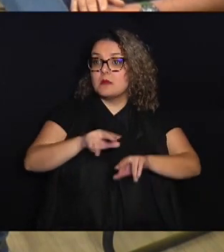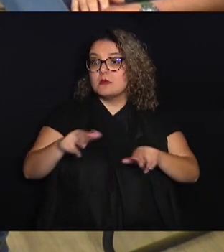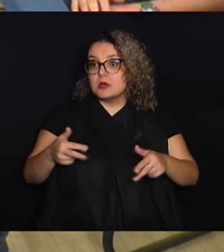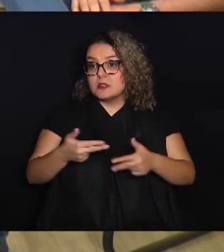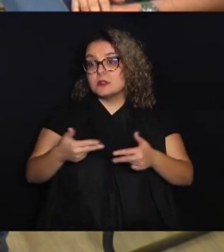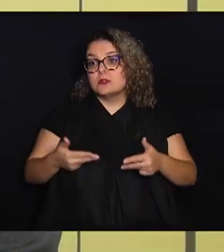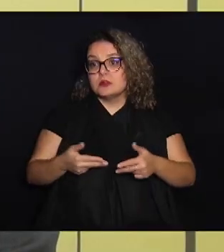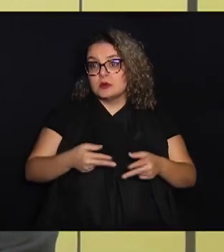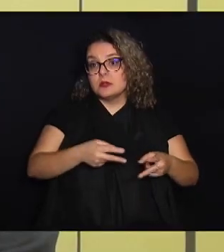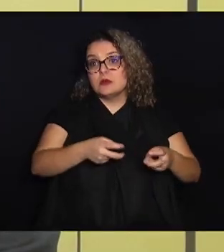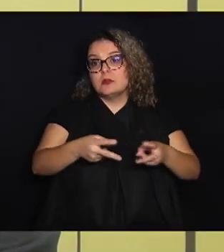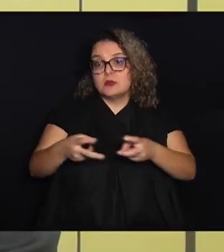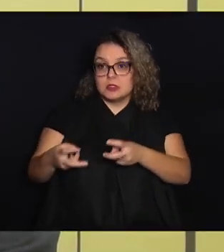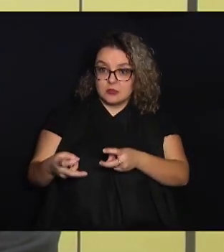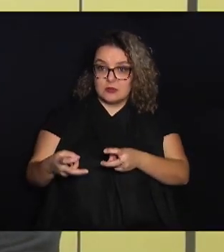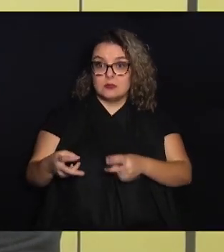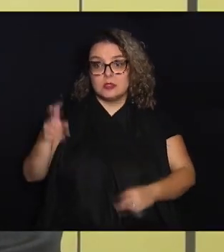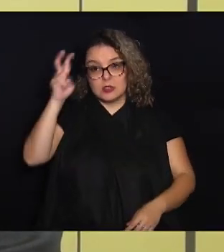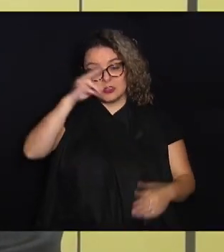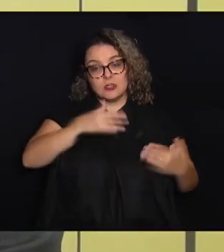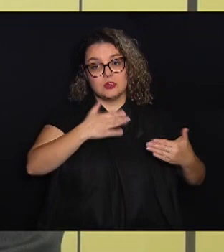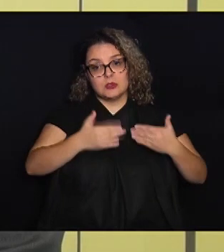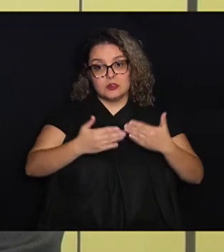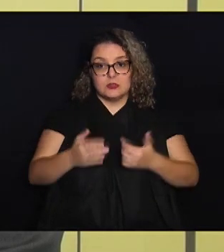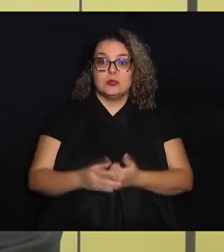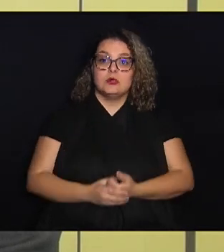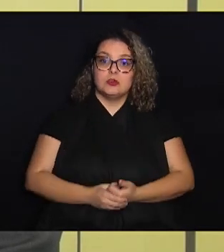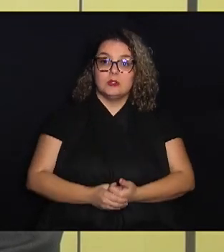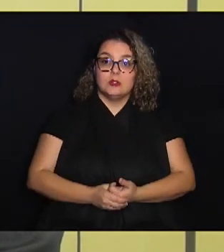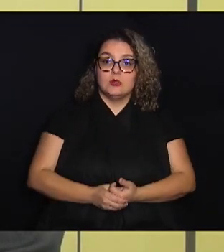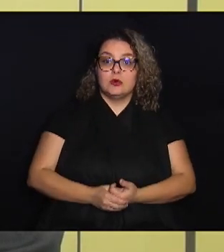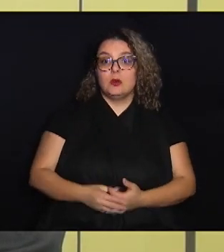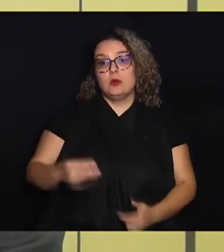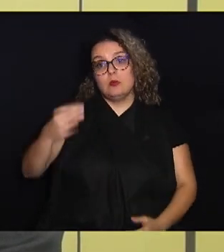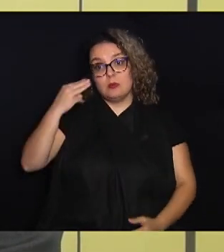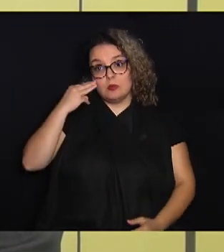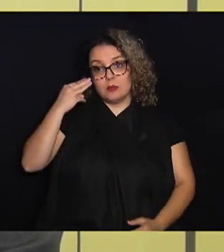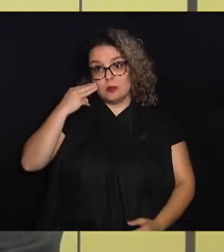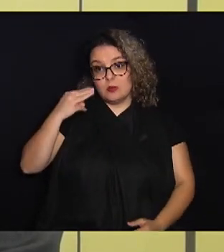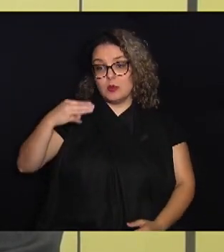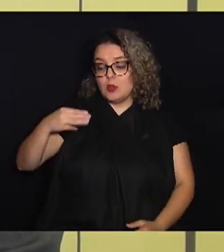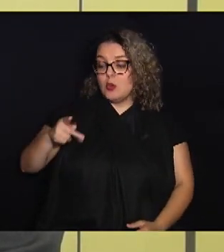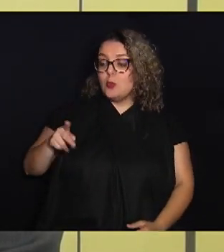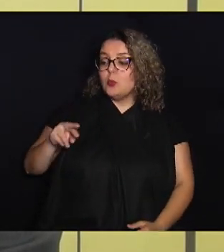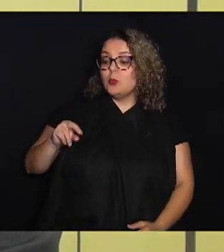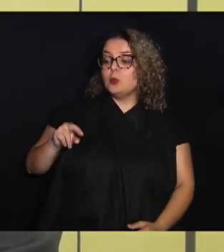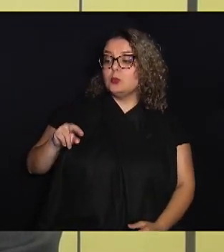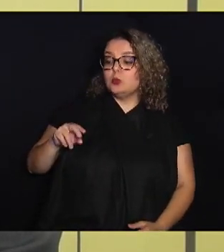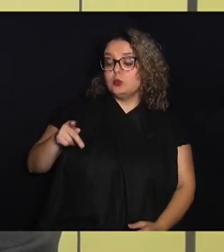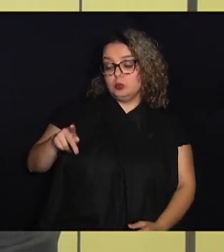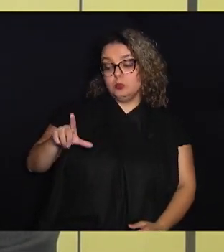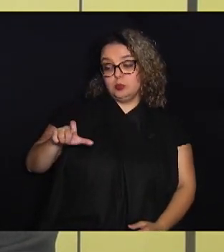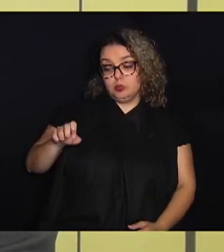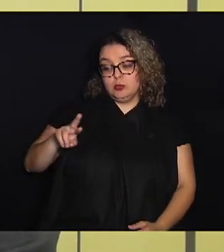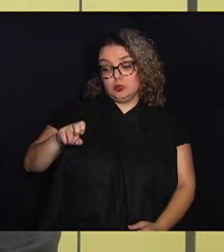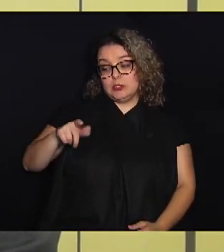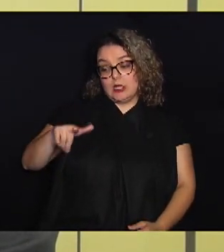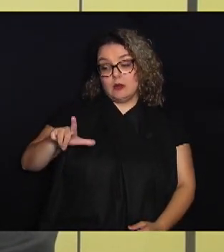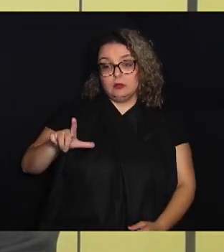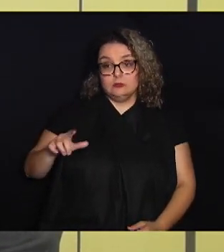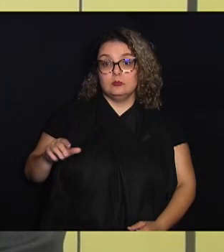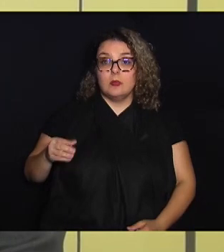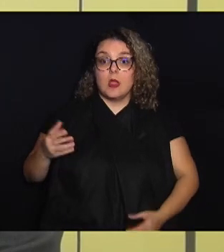observando aí a Câmara e a sua história. O Memórias no plural, pois a gente tem uma diversidade muito grande